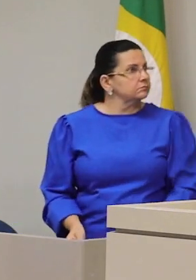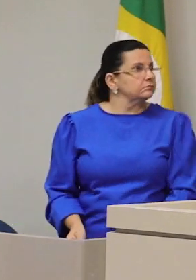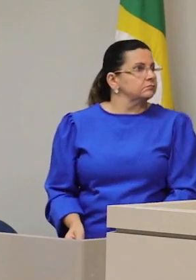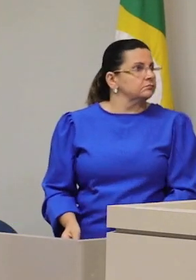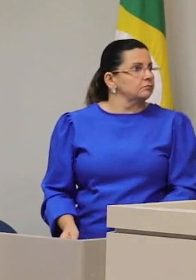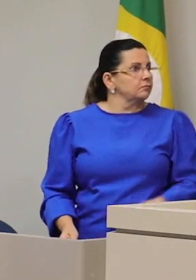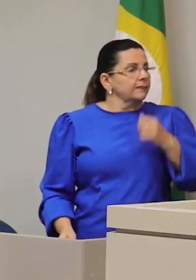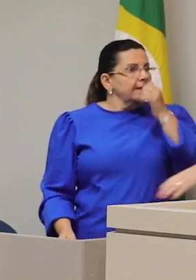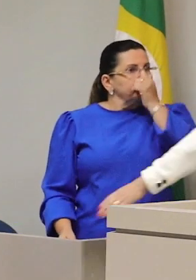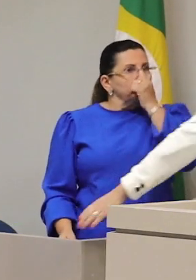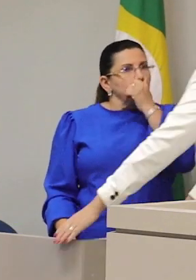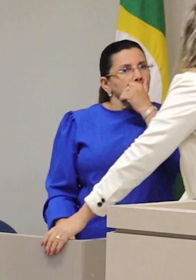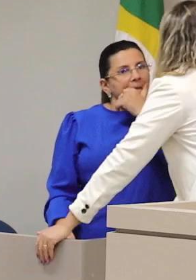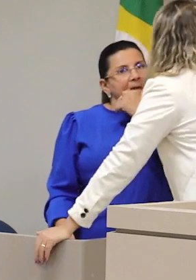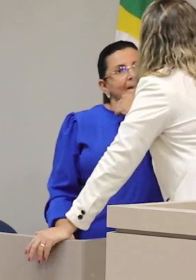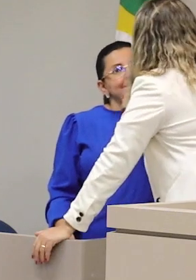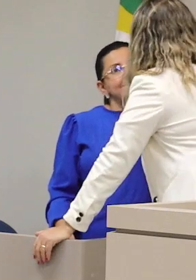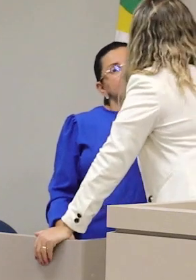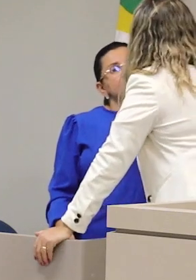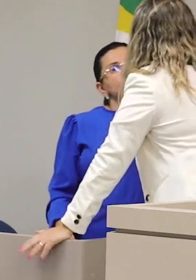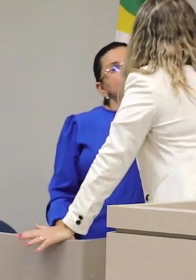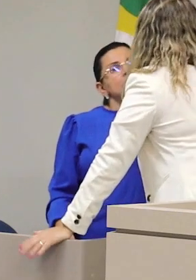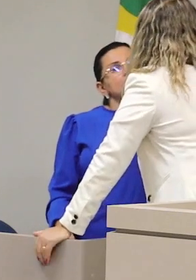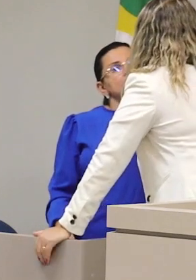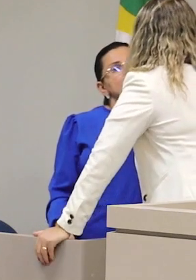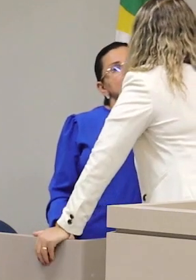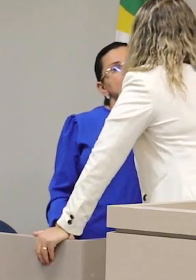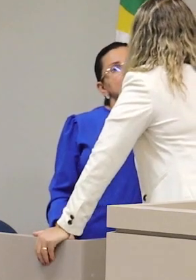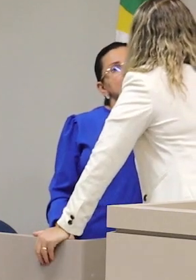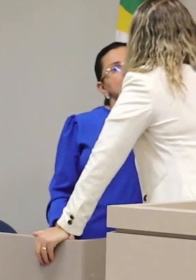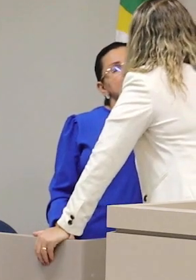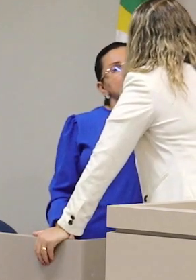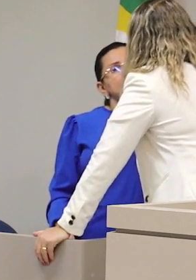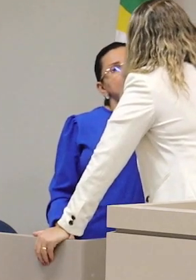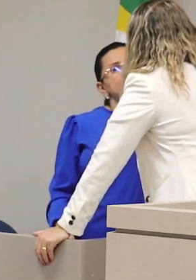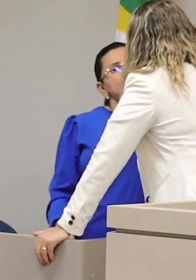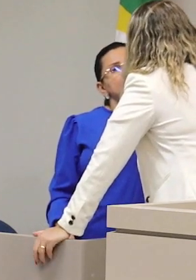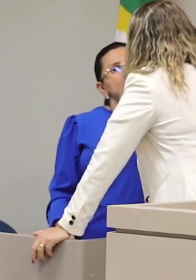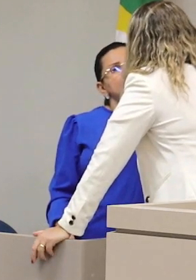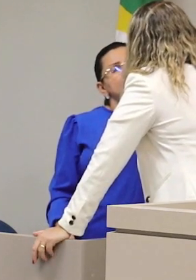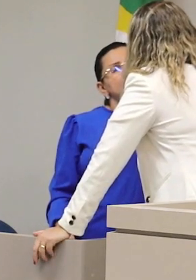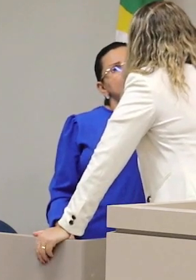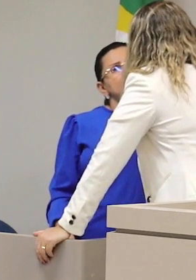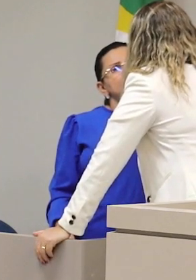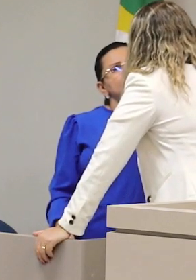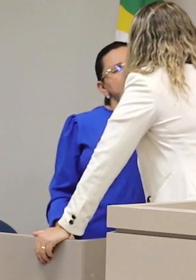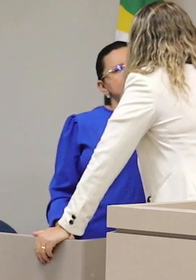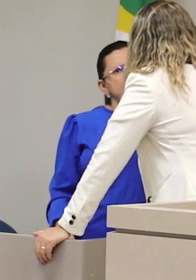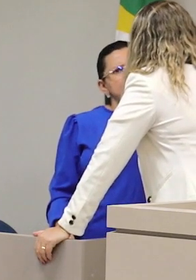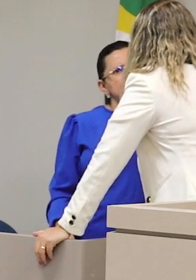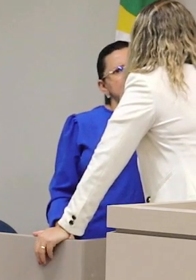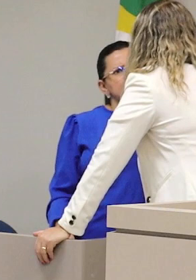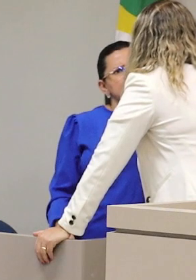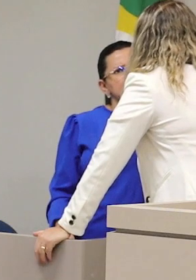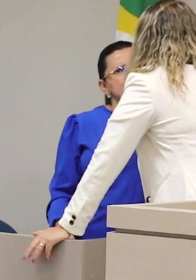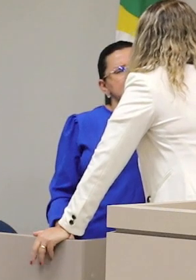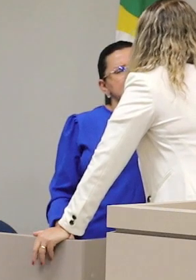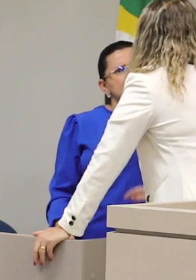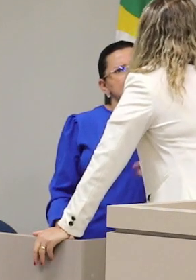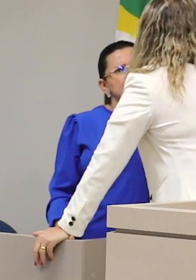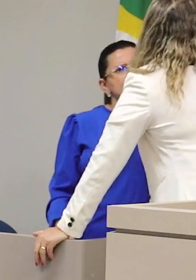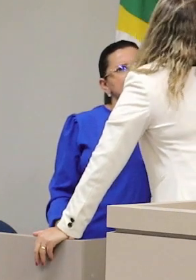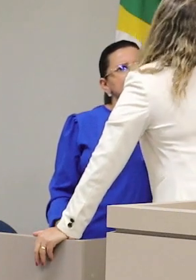vida ao longo dos anos não apenas cuidou da Terra com diligência e habilidade Mas também se